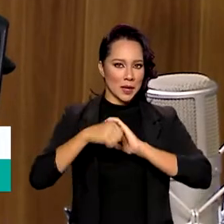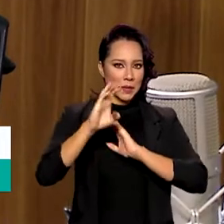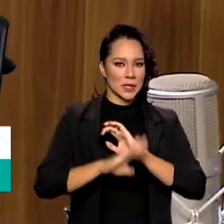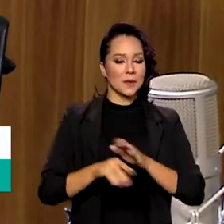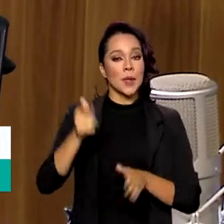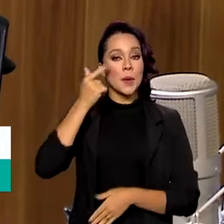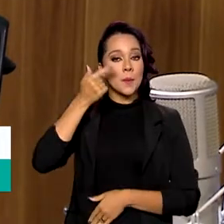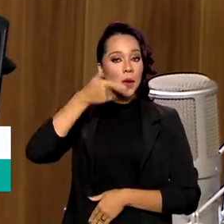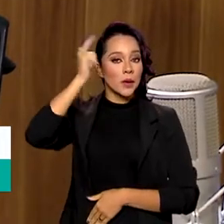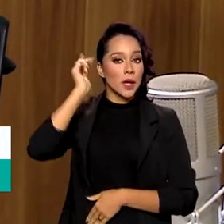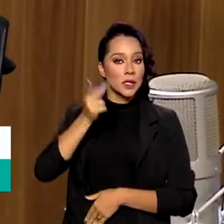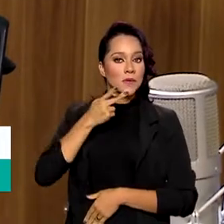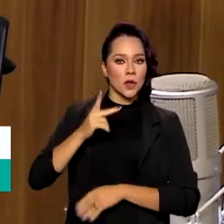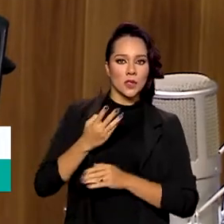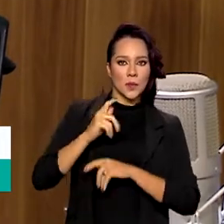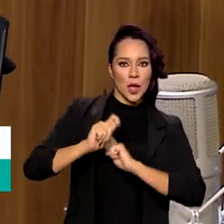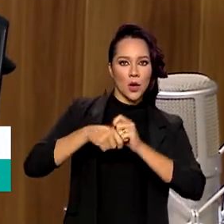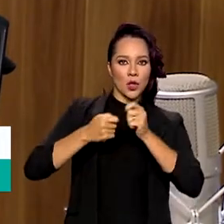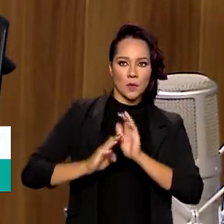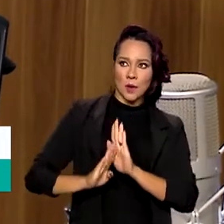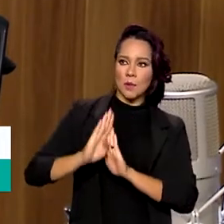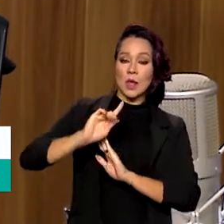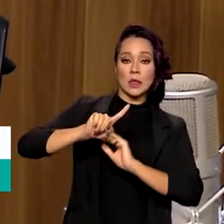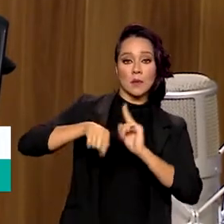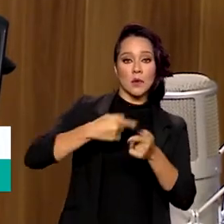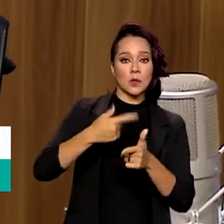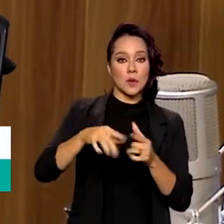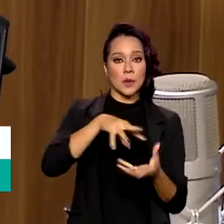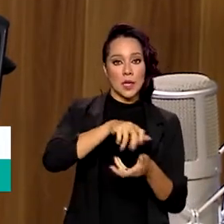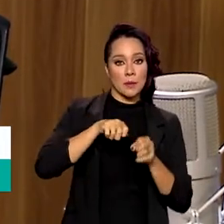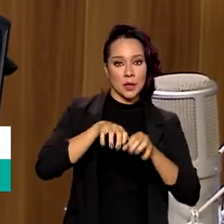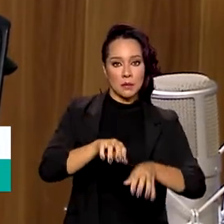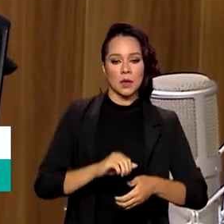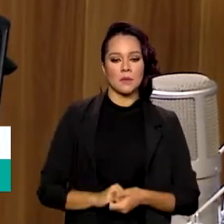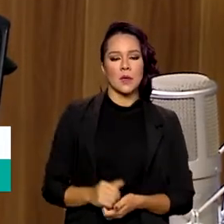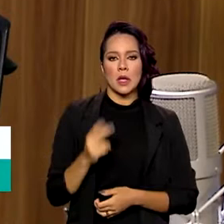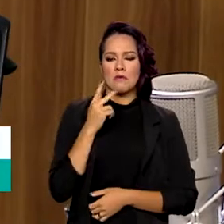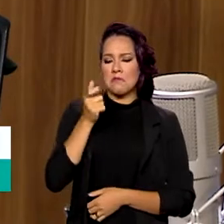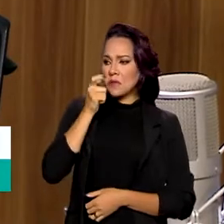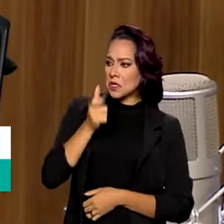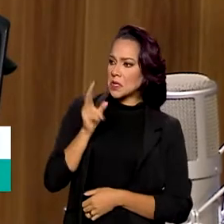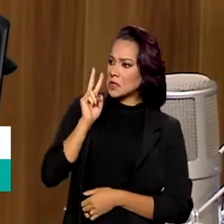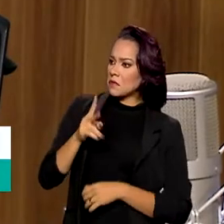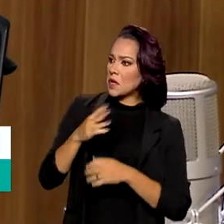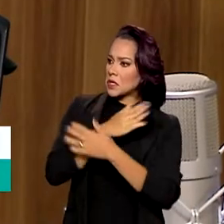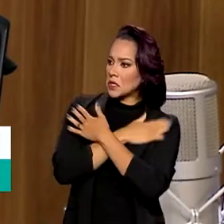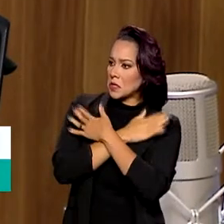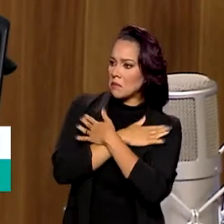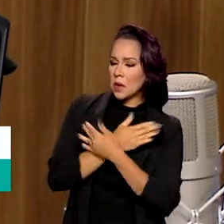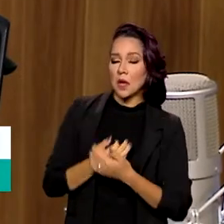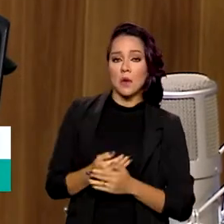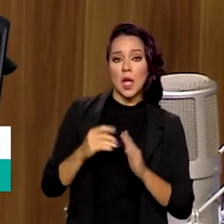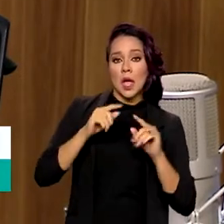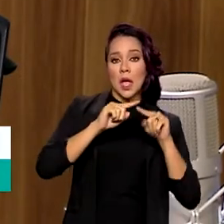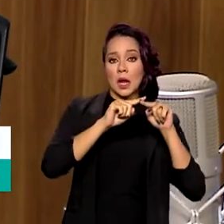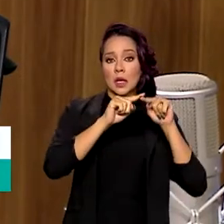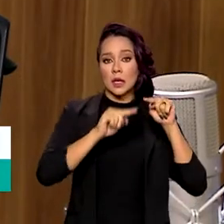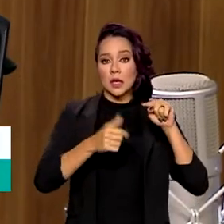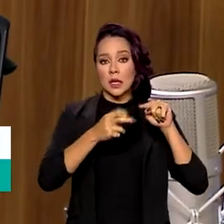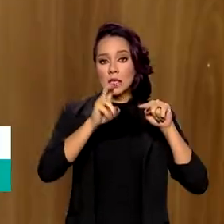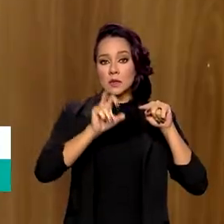Guedes falou sobre a recuperação Econômica pós pandemia Acho interessante observar a taxa de desemprego ela caiu de